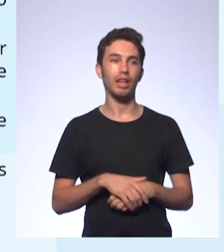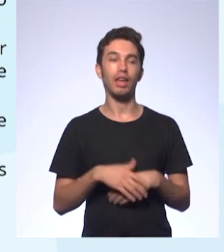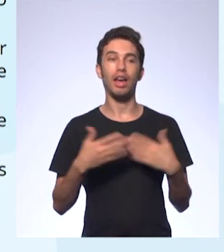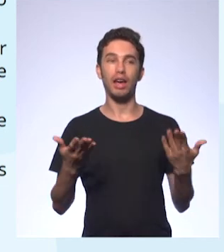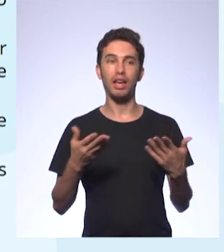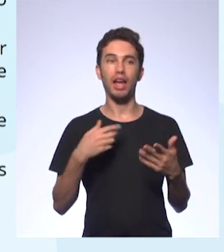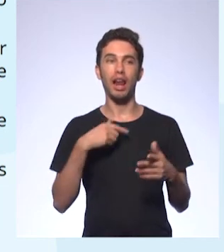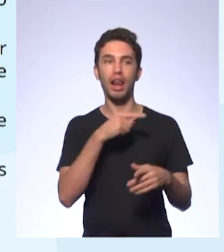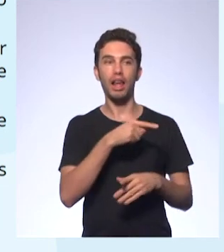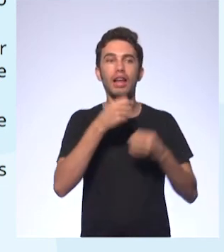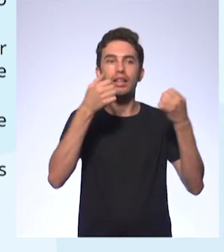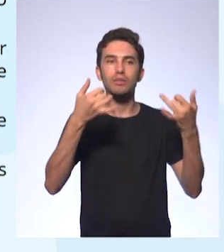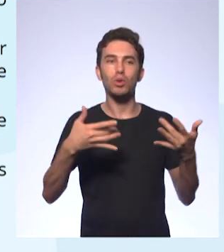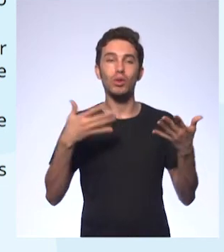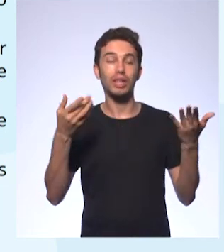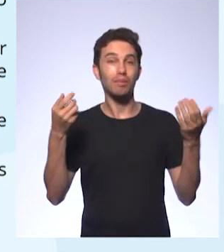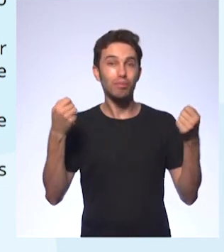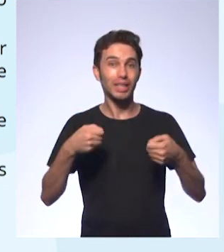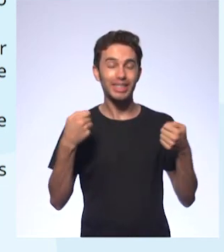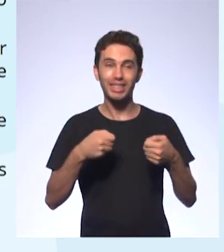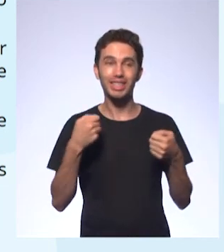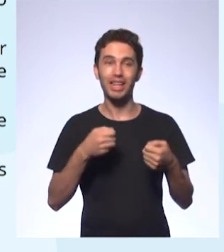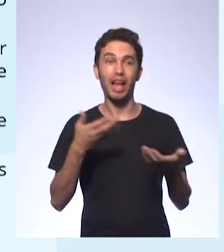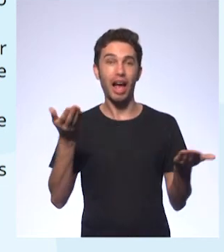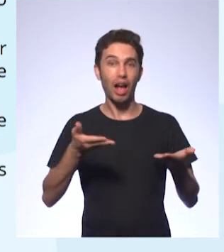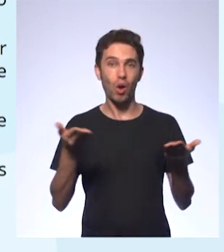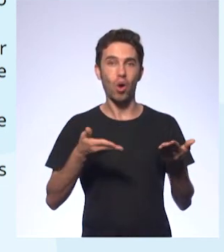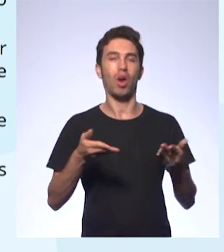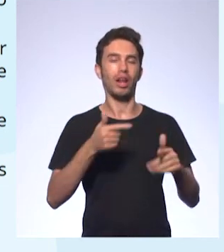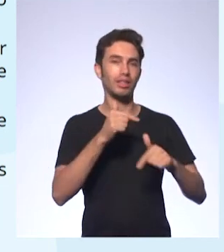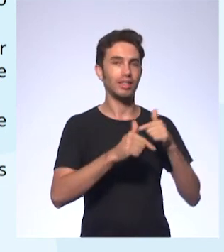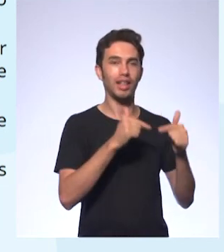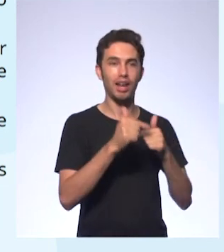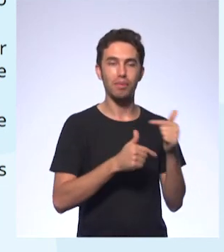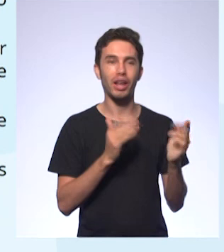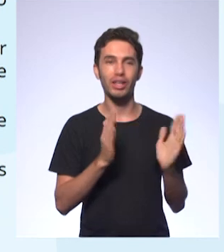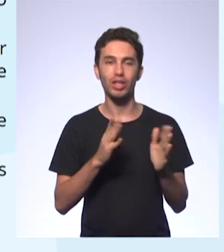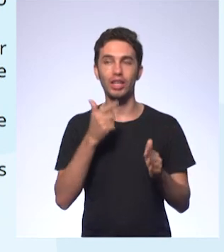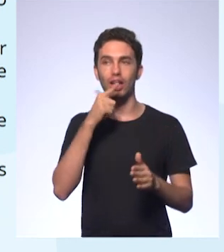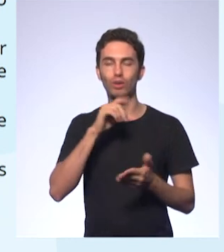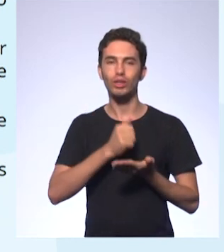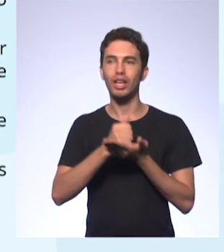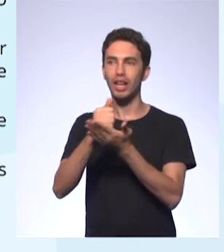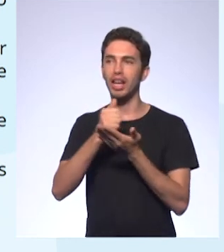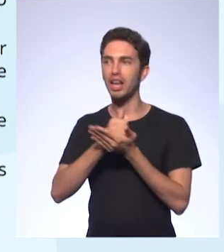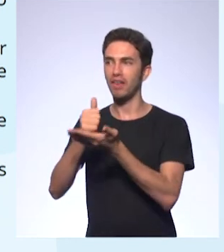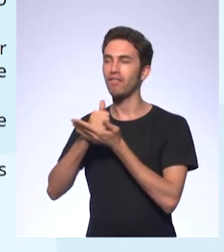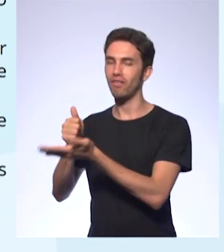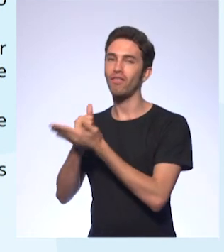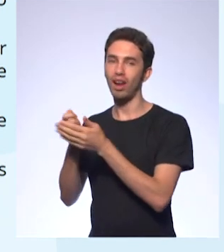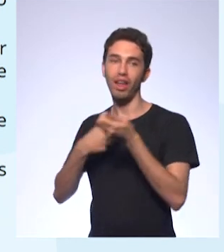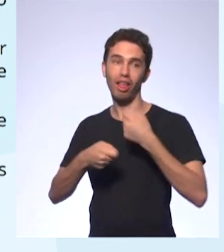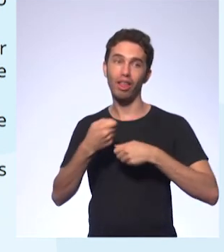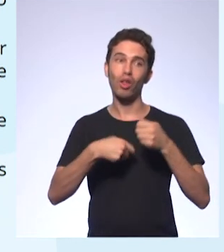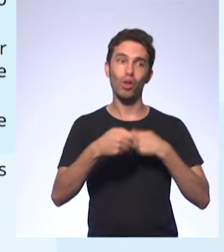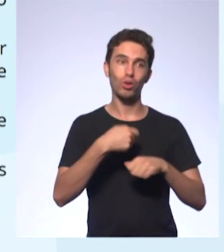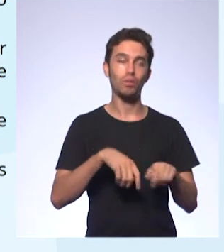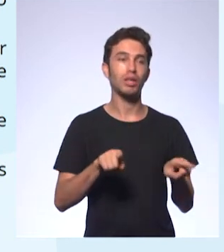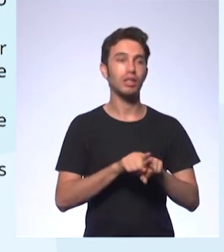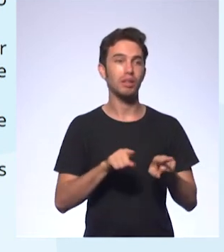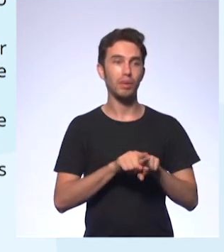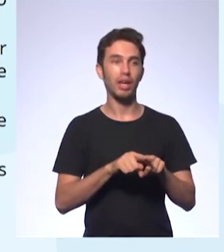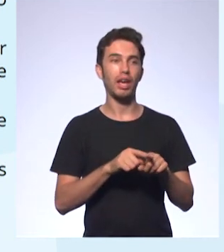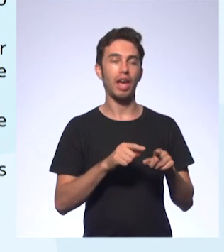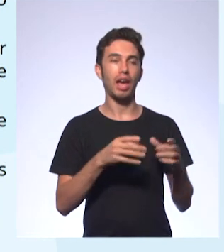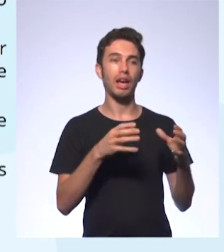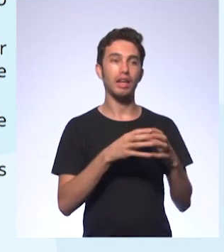acontecer, é preciso atuar agora, porque as seringas poderão ser enviadas de forma rápida e econômica. A agência está trabalhando com